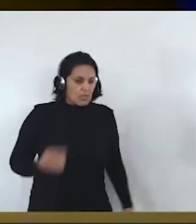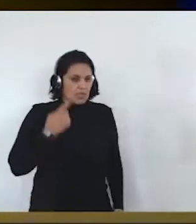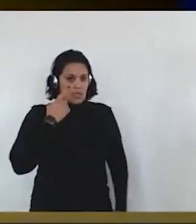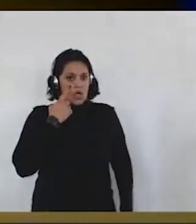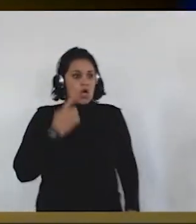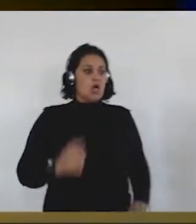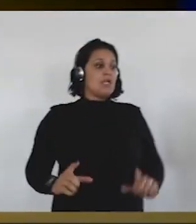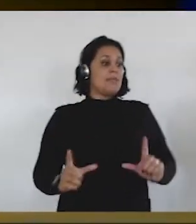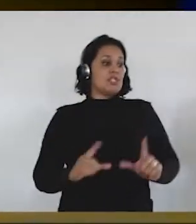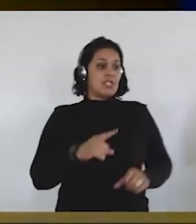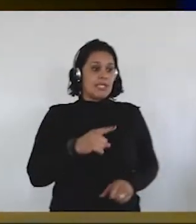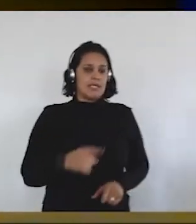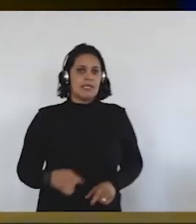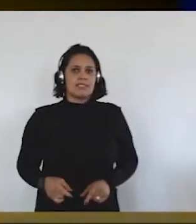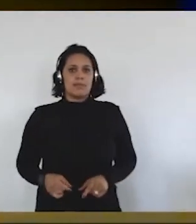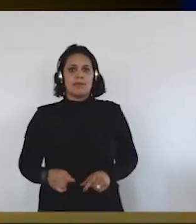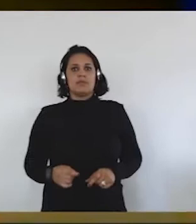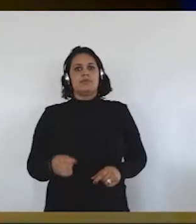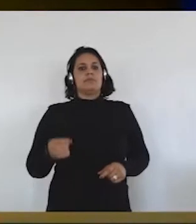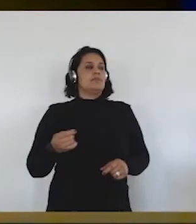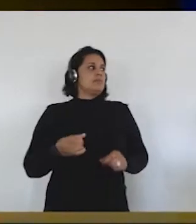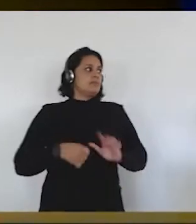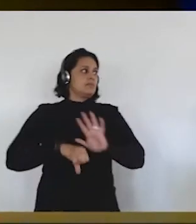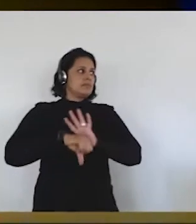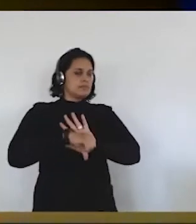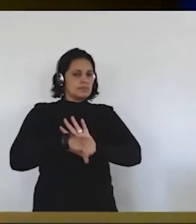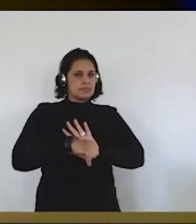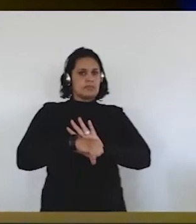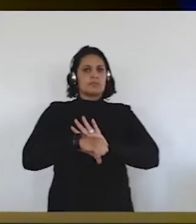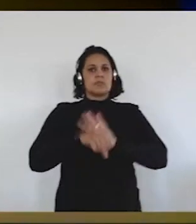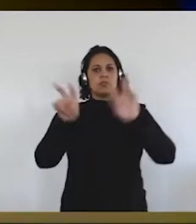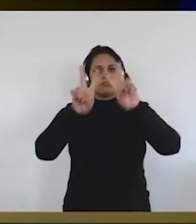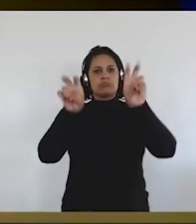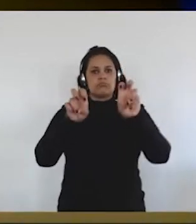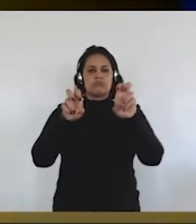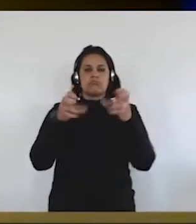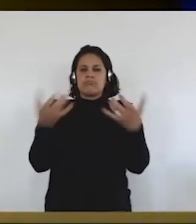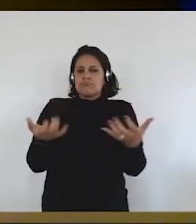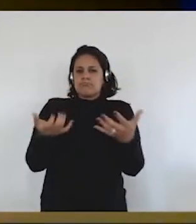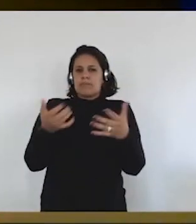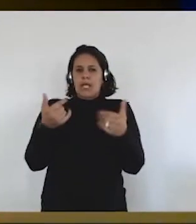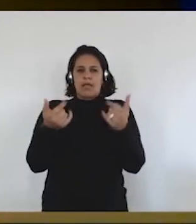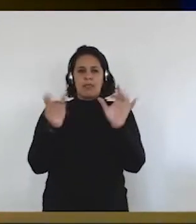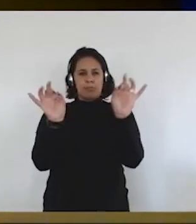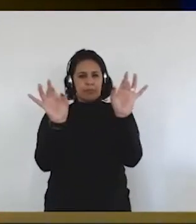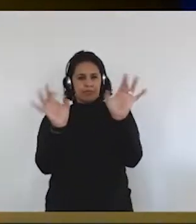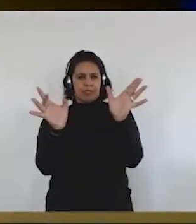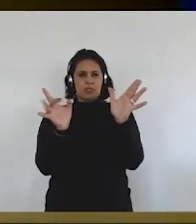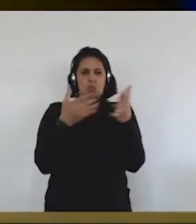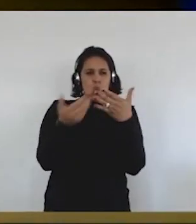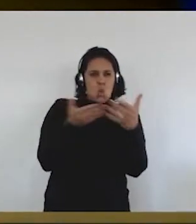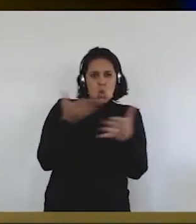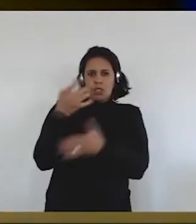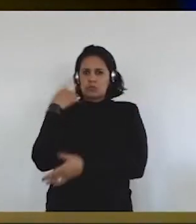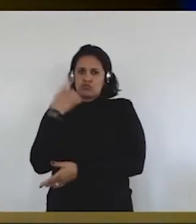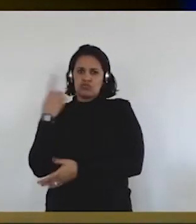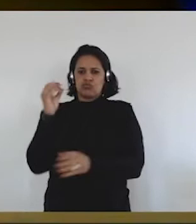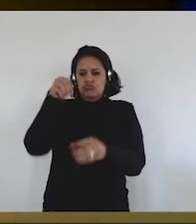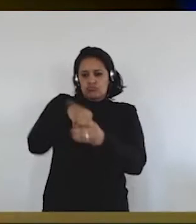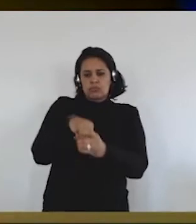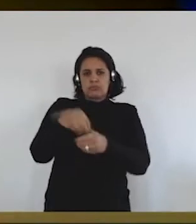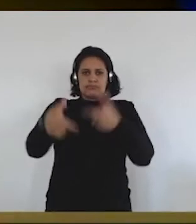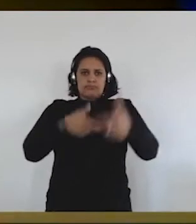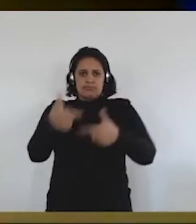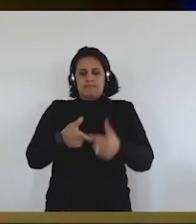A criminalização não trata de qualquer privilégio às pessoas que militam na advocacia, porque ela se